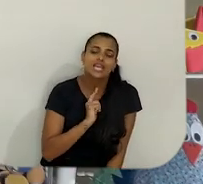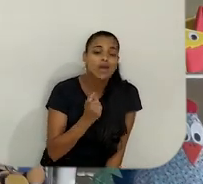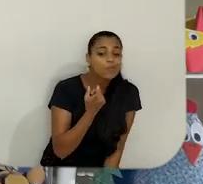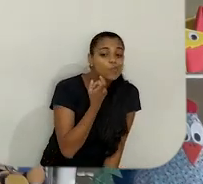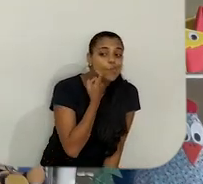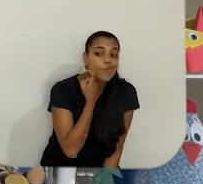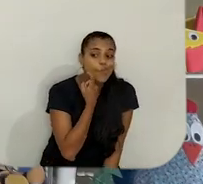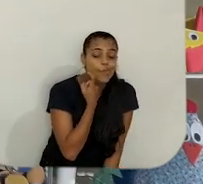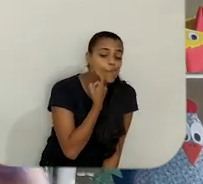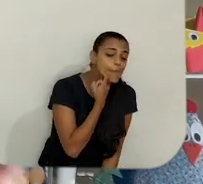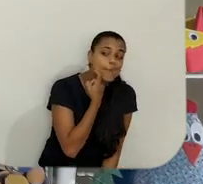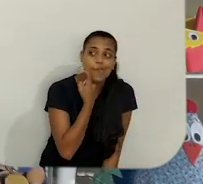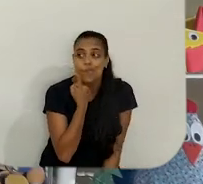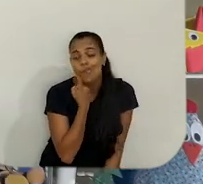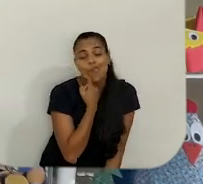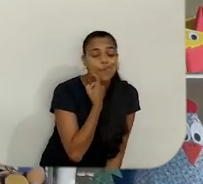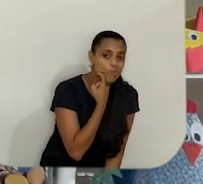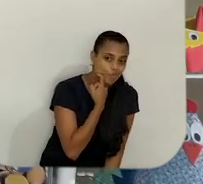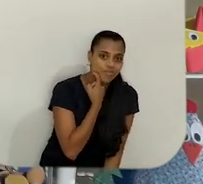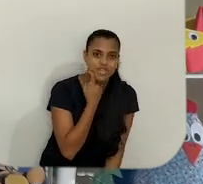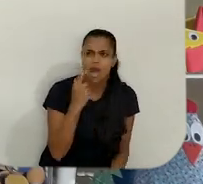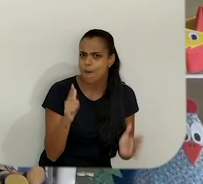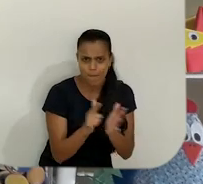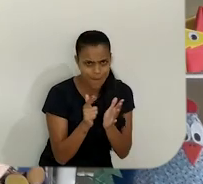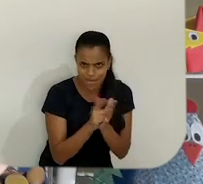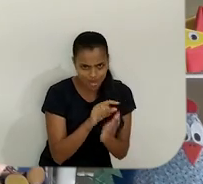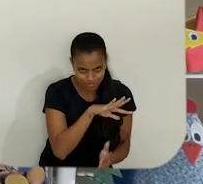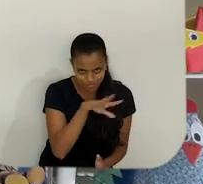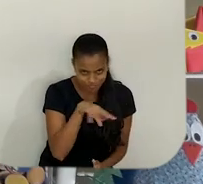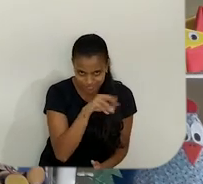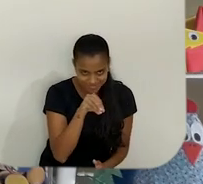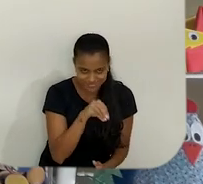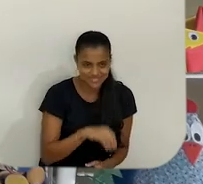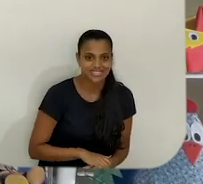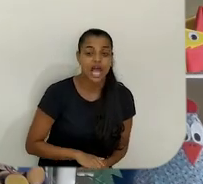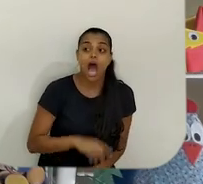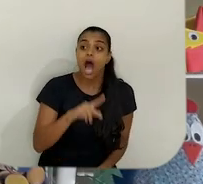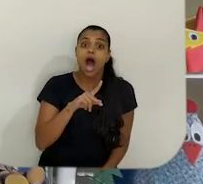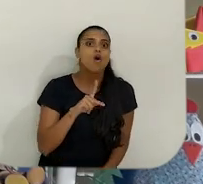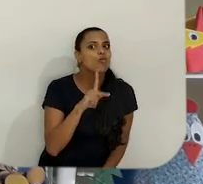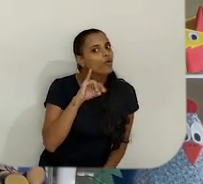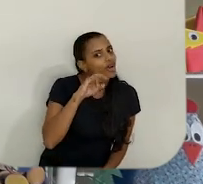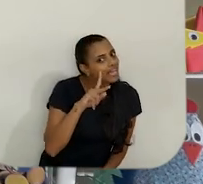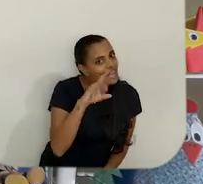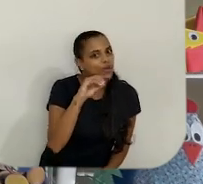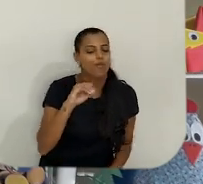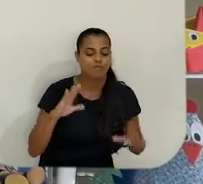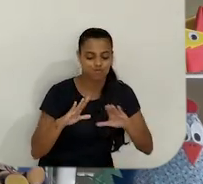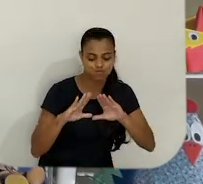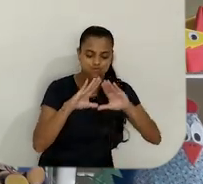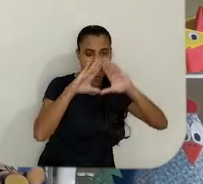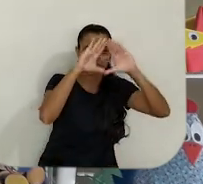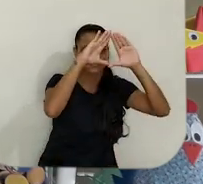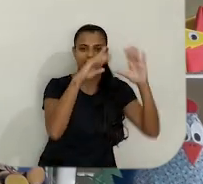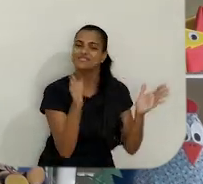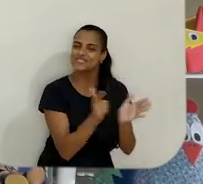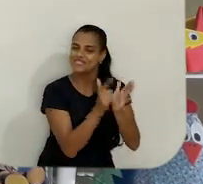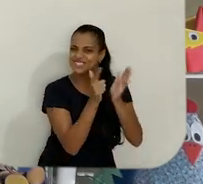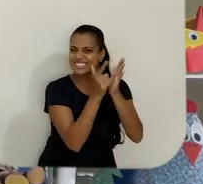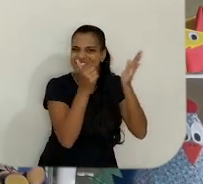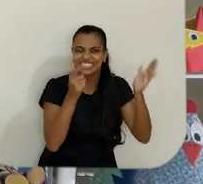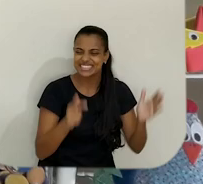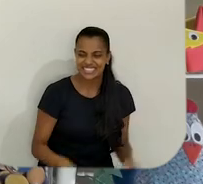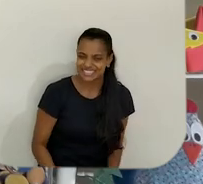Peixinhos a jata anala azure e e o Kiko o balão de papel